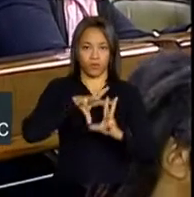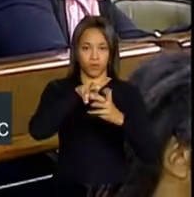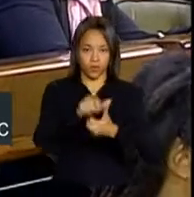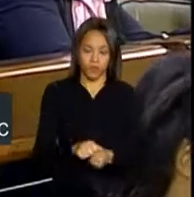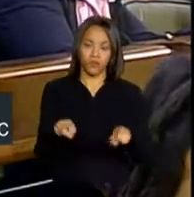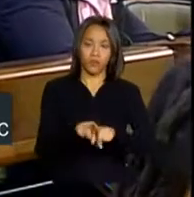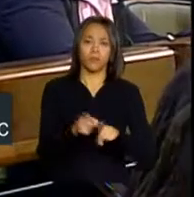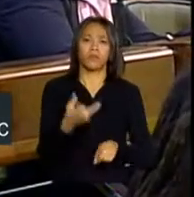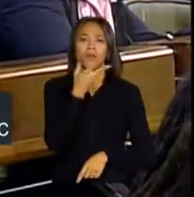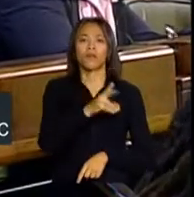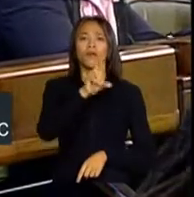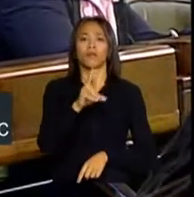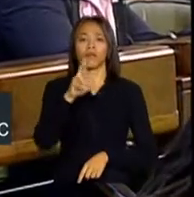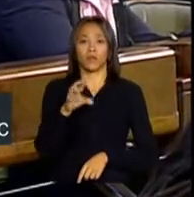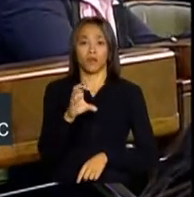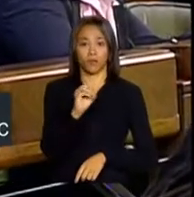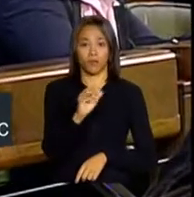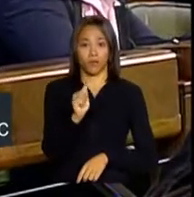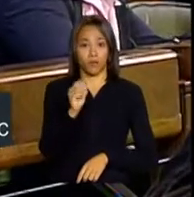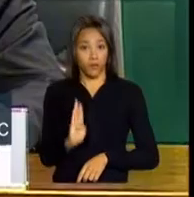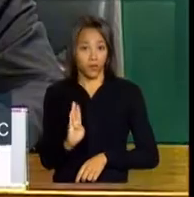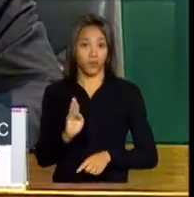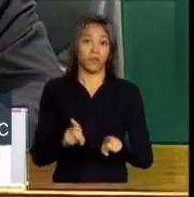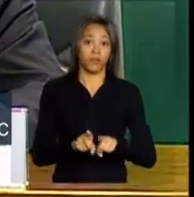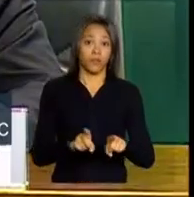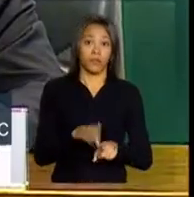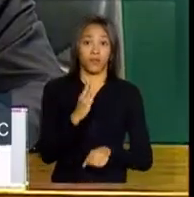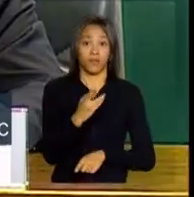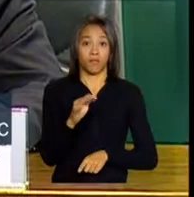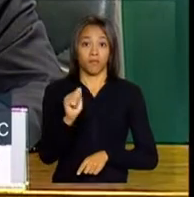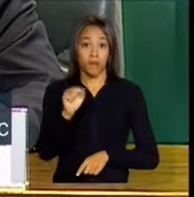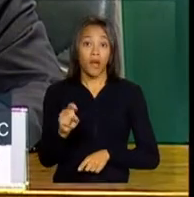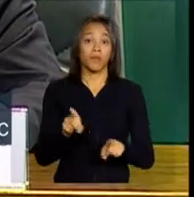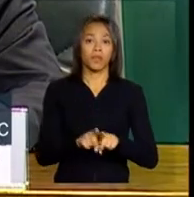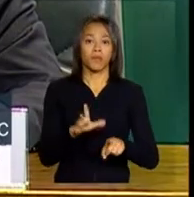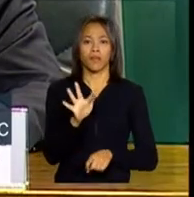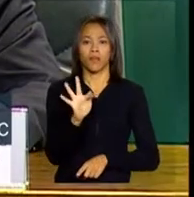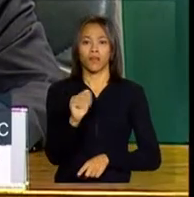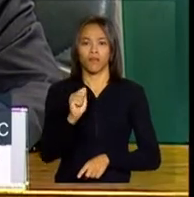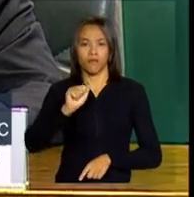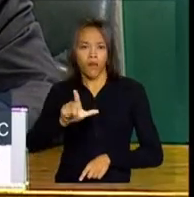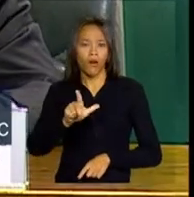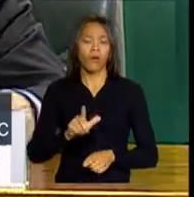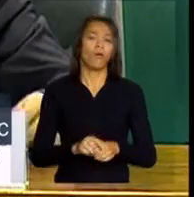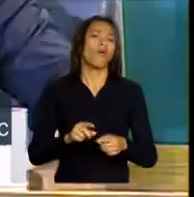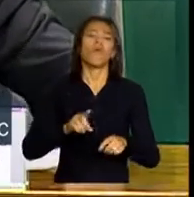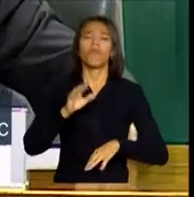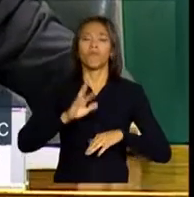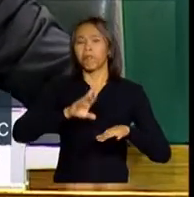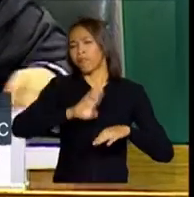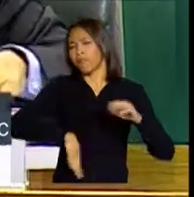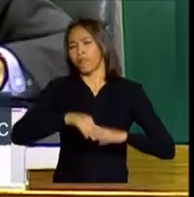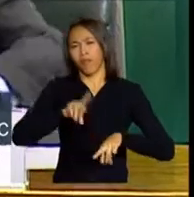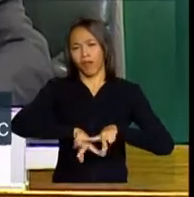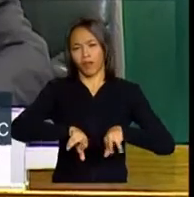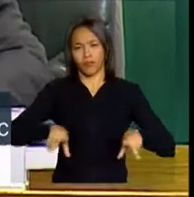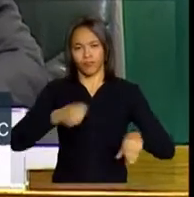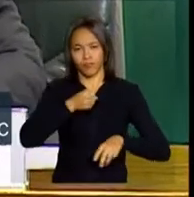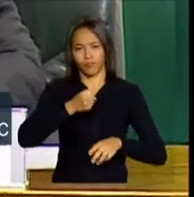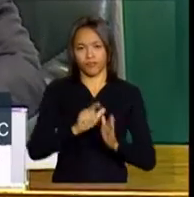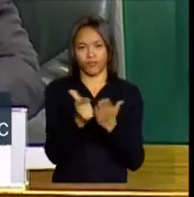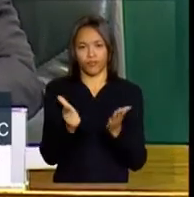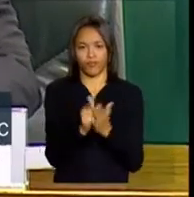representantes da OAB do Iba da braba da fal profissionais da Imprensa senhoras e